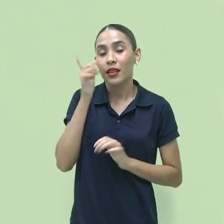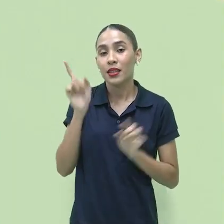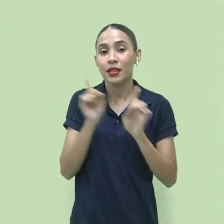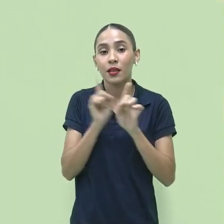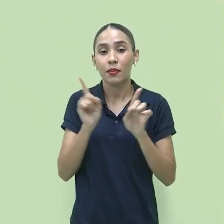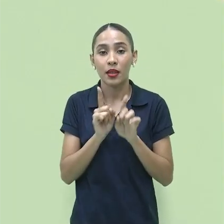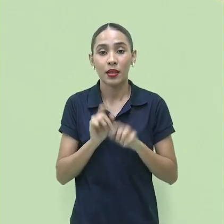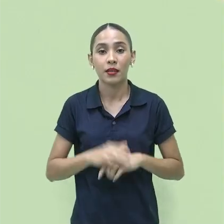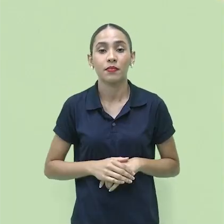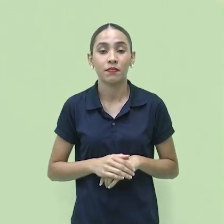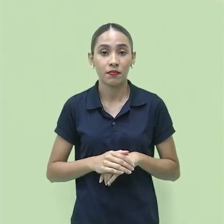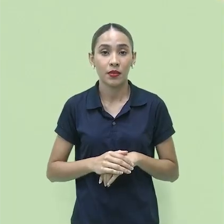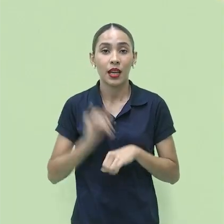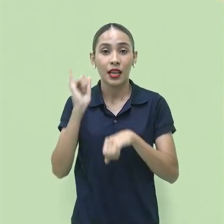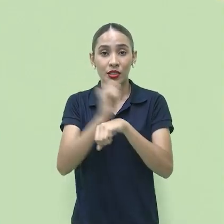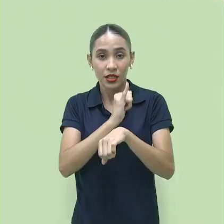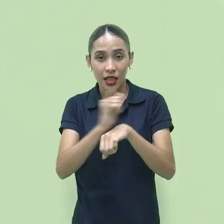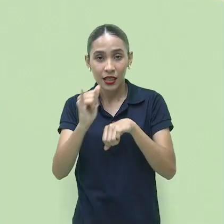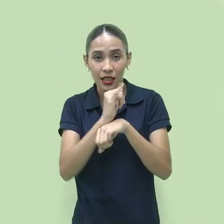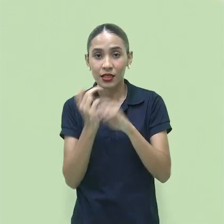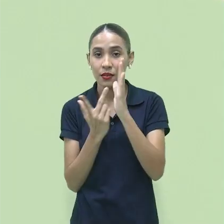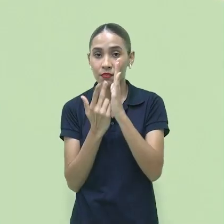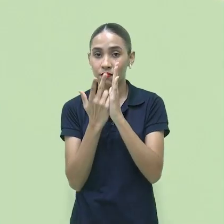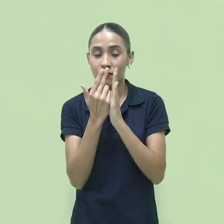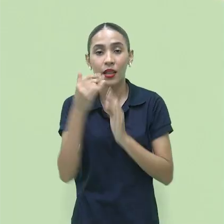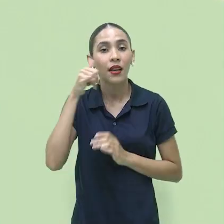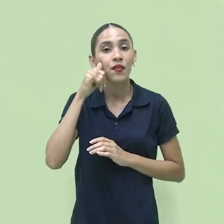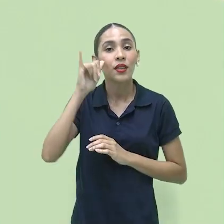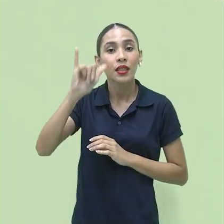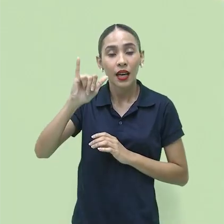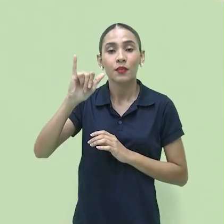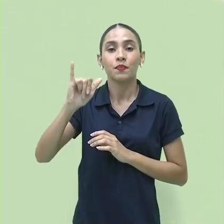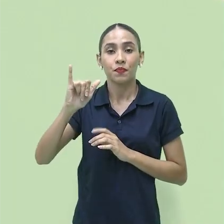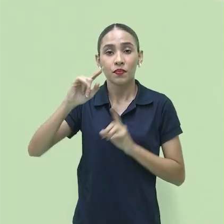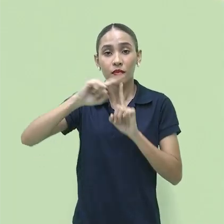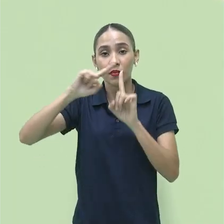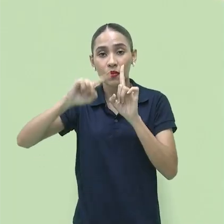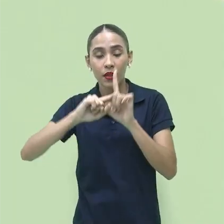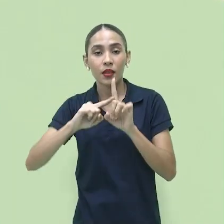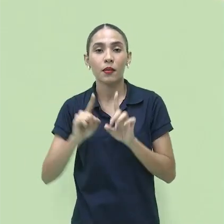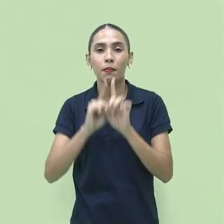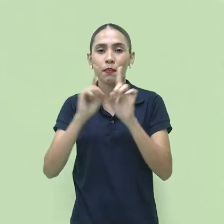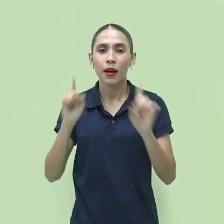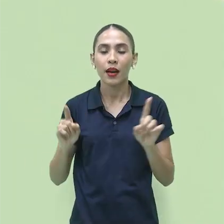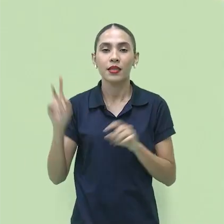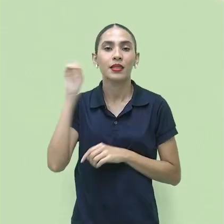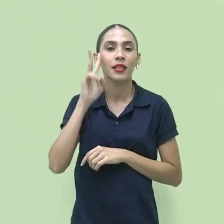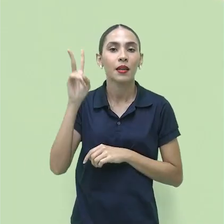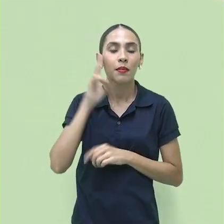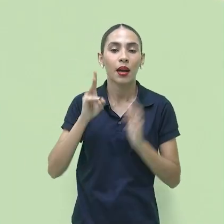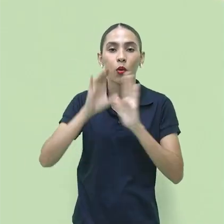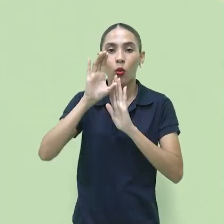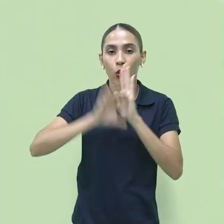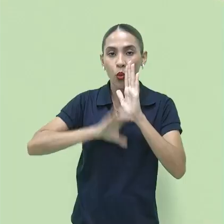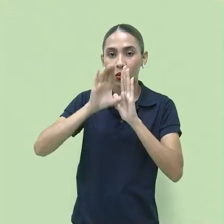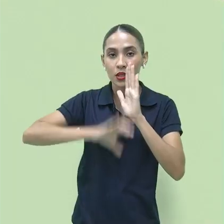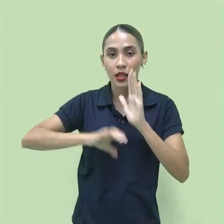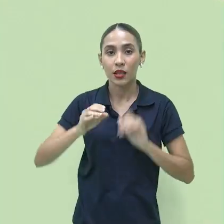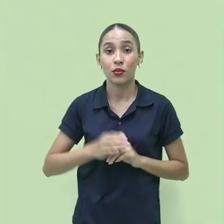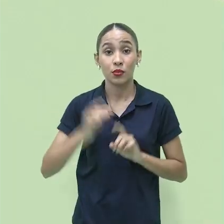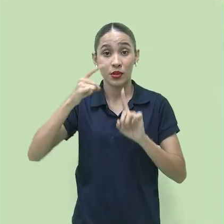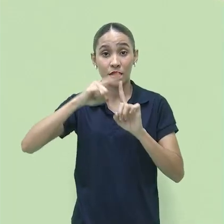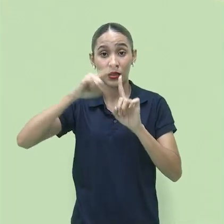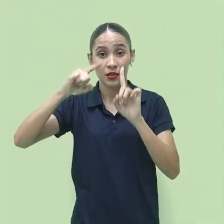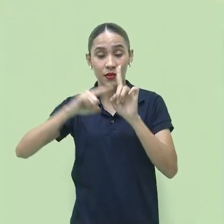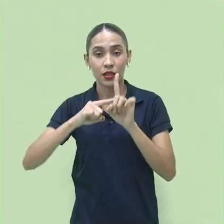né, estamos falando aqui de métodos cirúrgicos para evitar a gravidez, mas a gente vai relembrar aquele conceito também sobre a